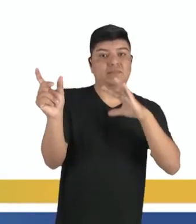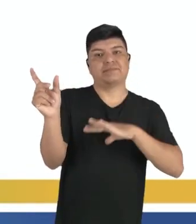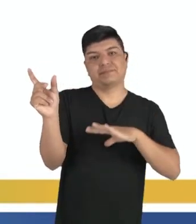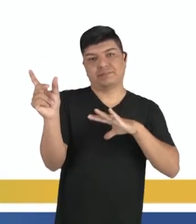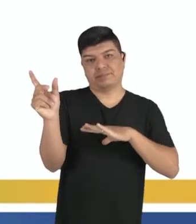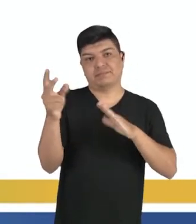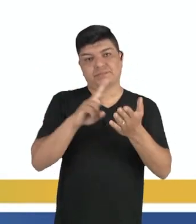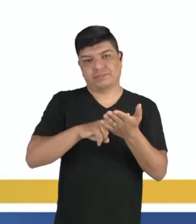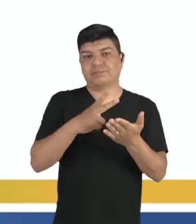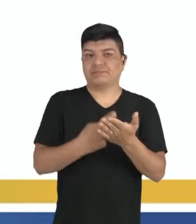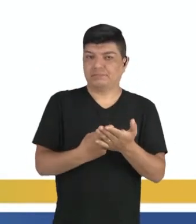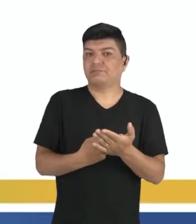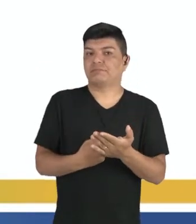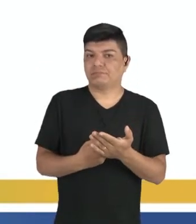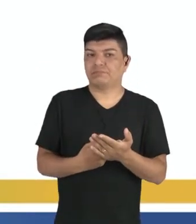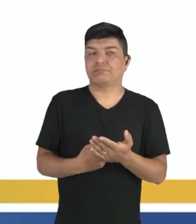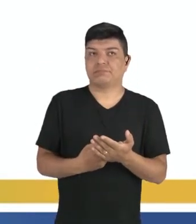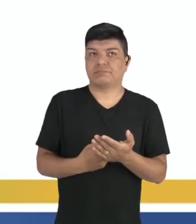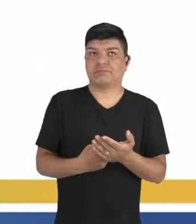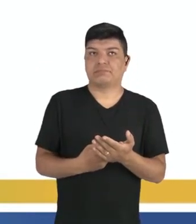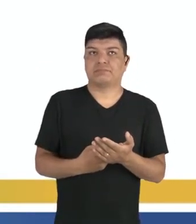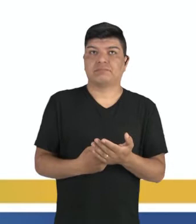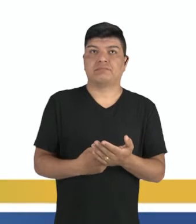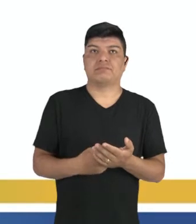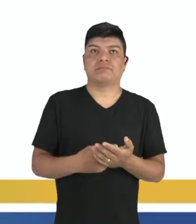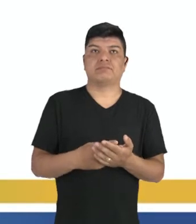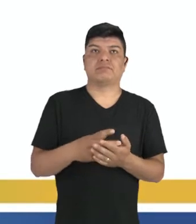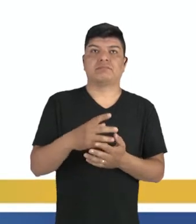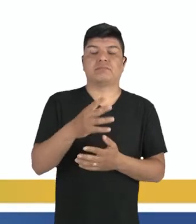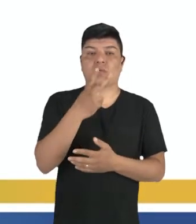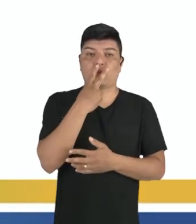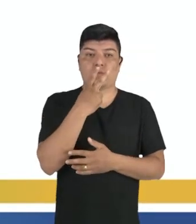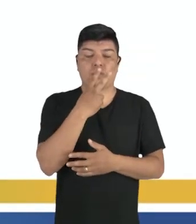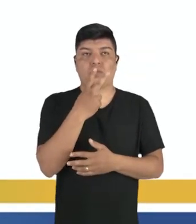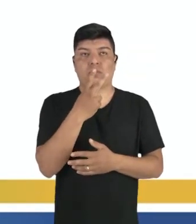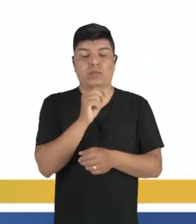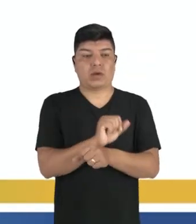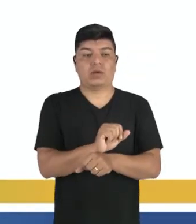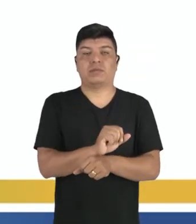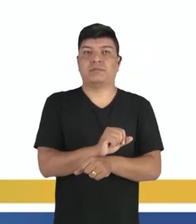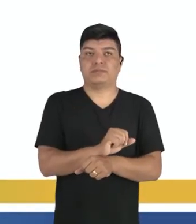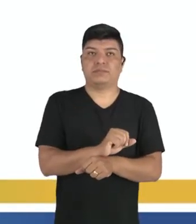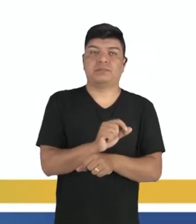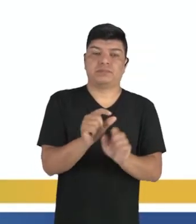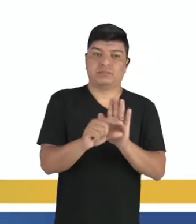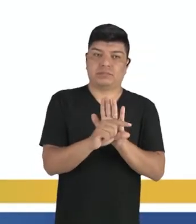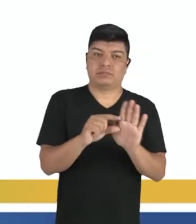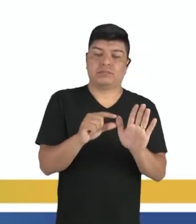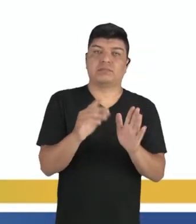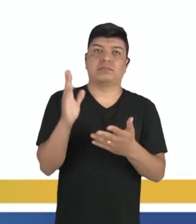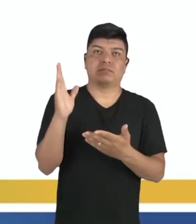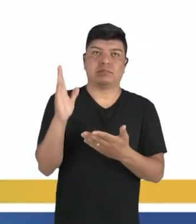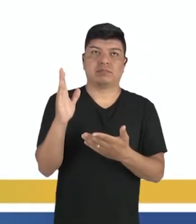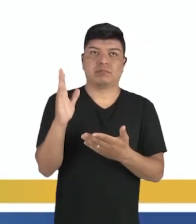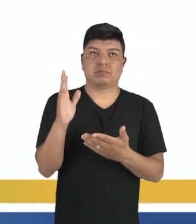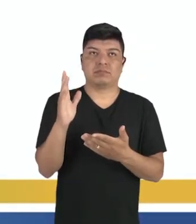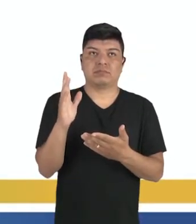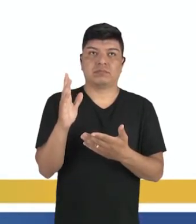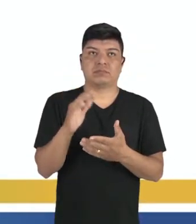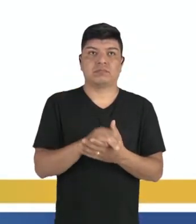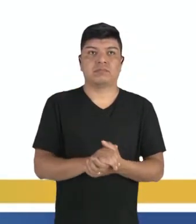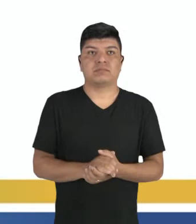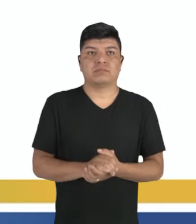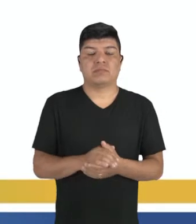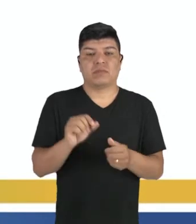questão da tradução mesmo, tá? Deixar de fumar, né? Ali destacado. E hacer